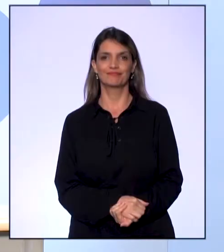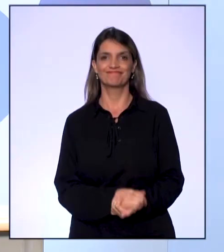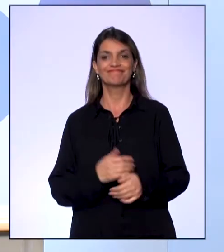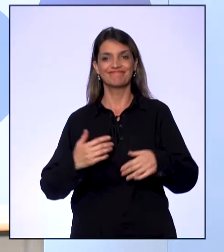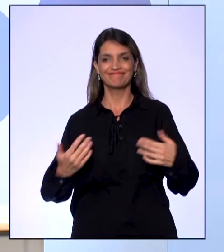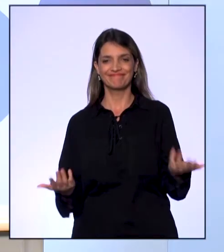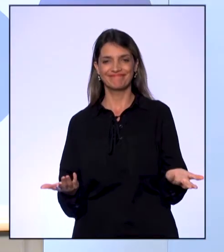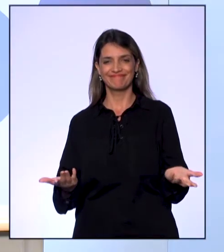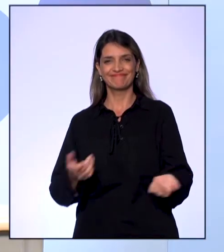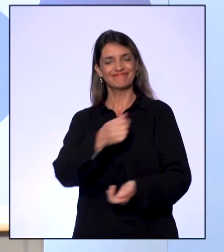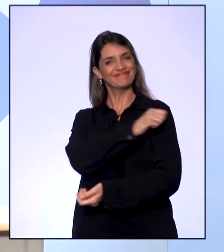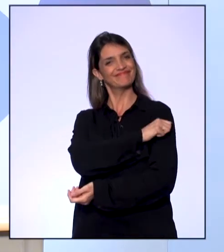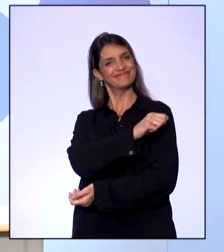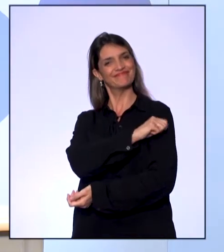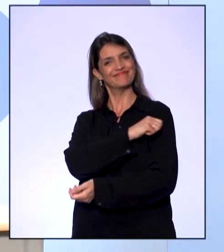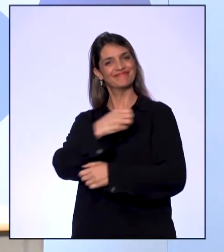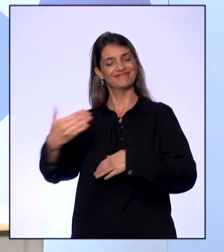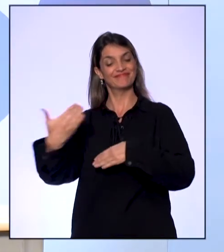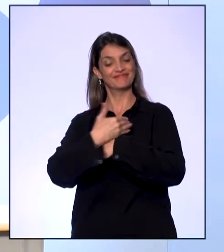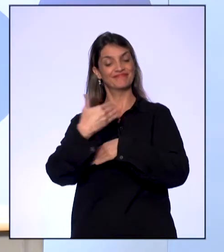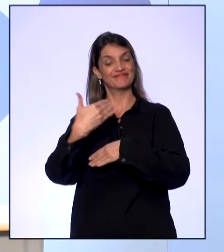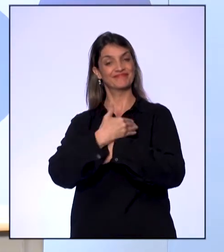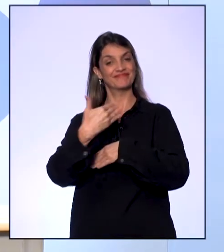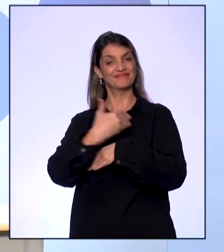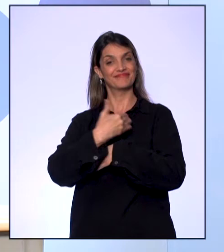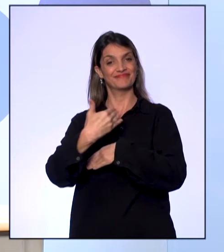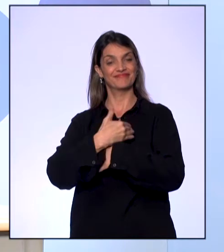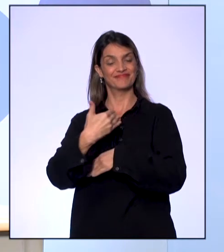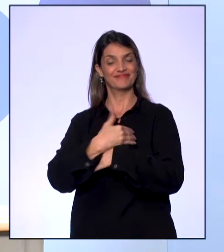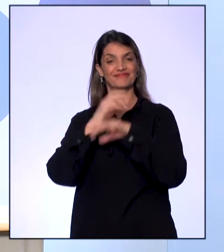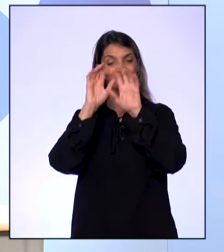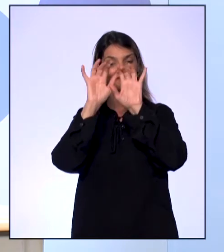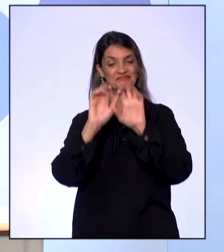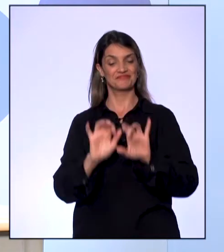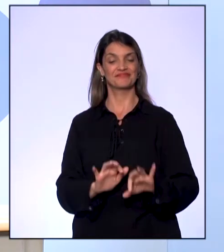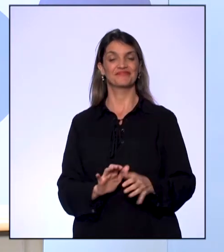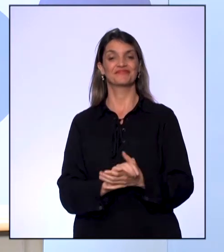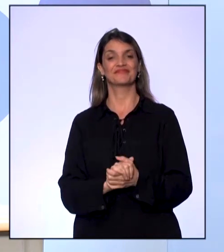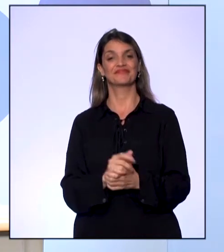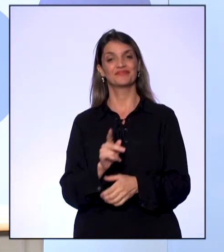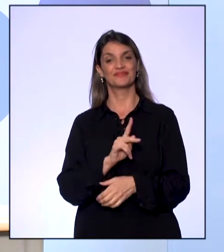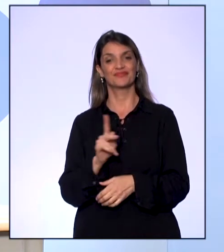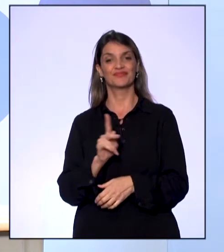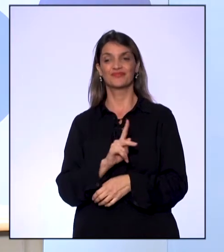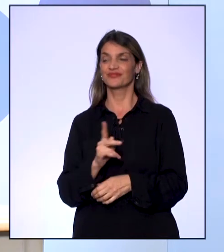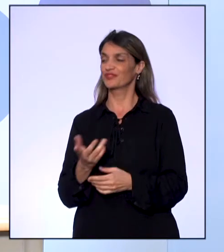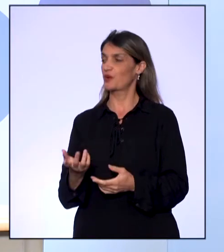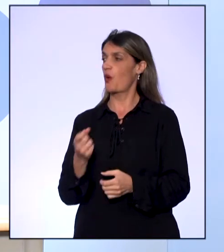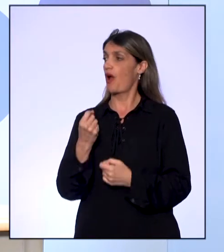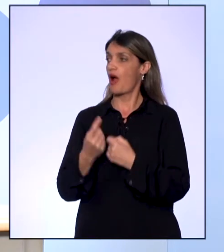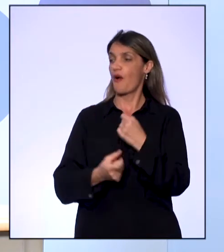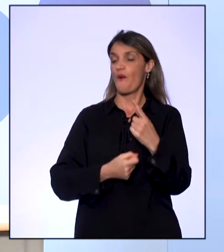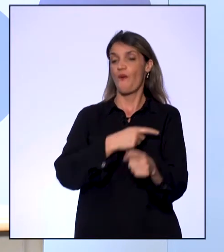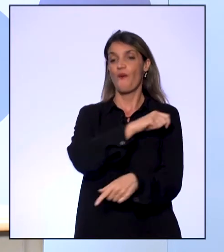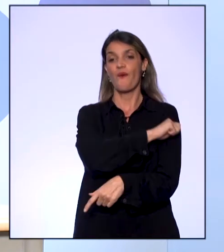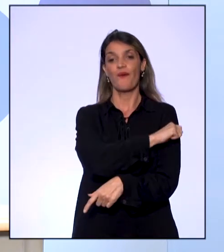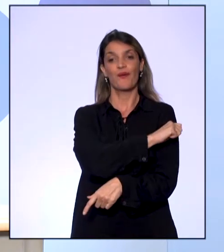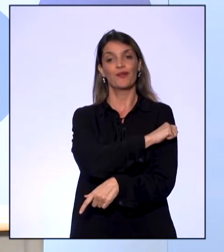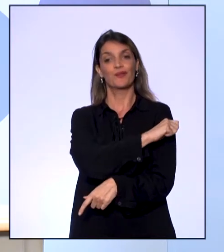Então, caros estudantes, estão aqui participando do chat, né? Aqui, professor Wilson, alguns alunos